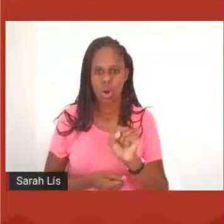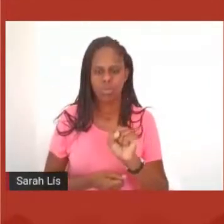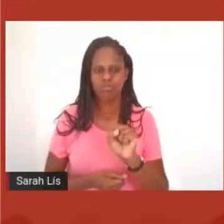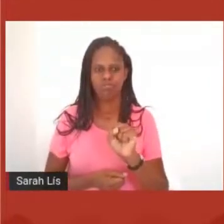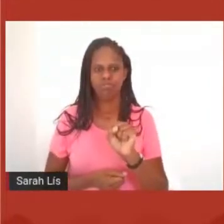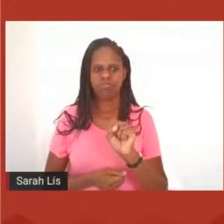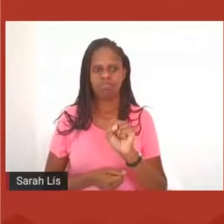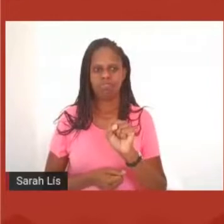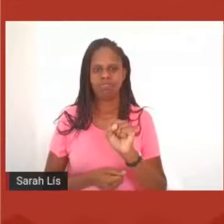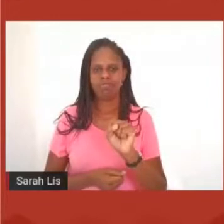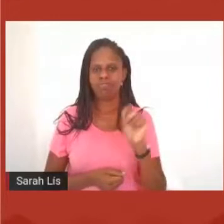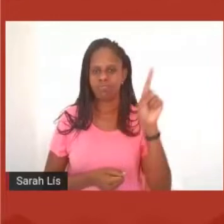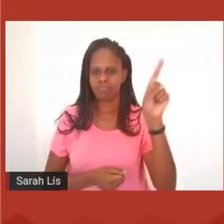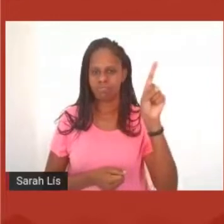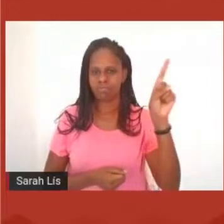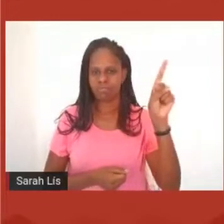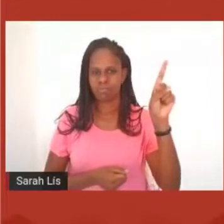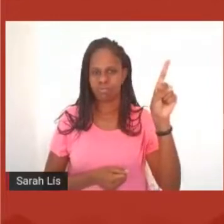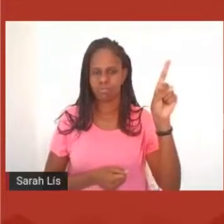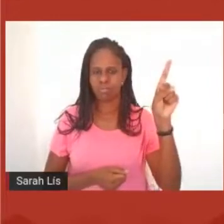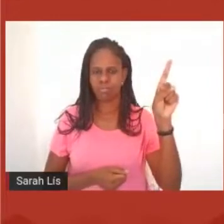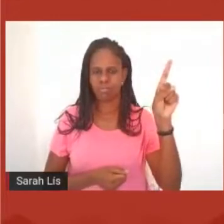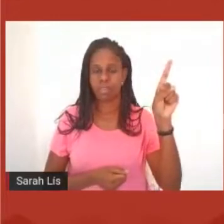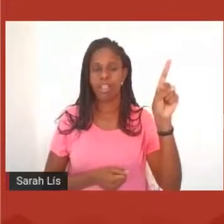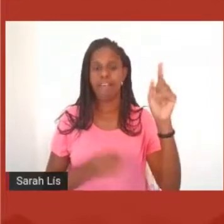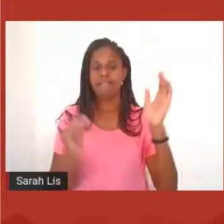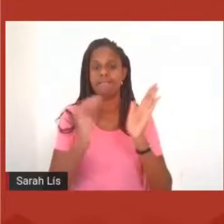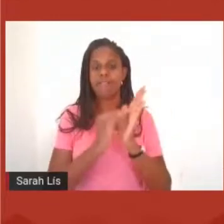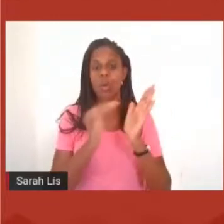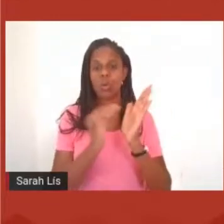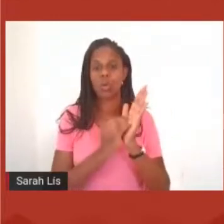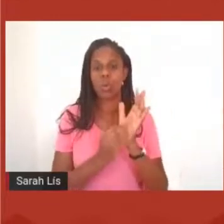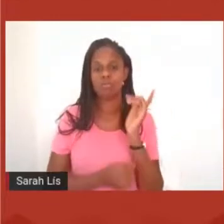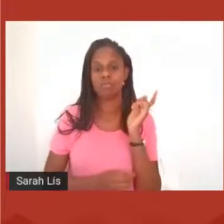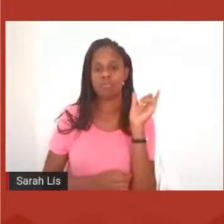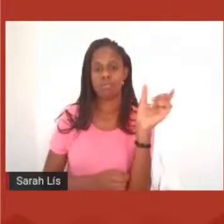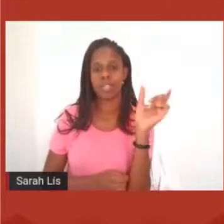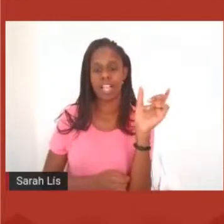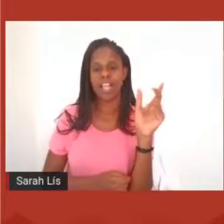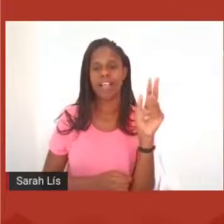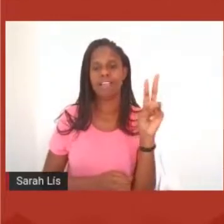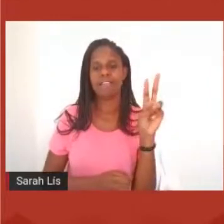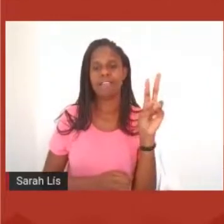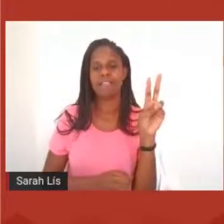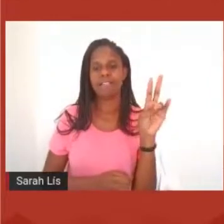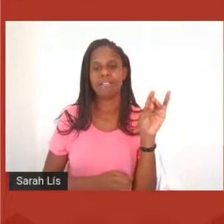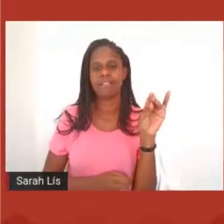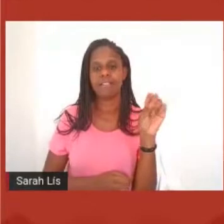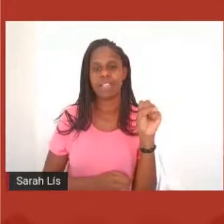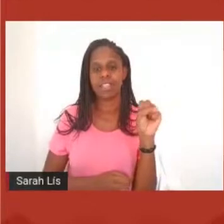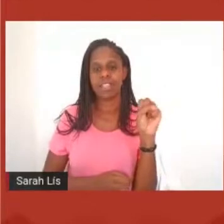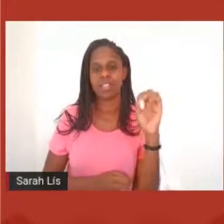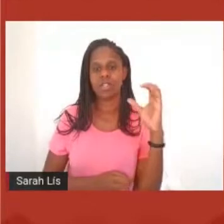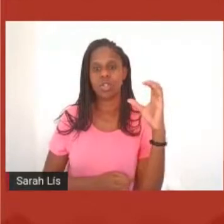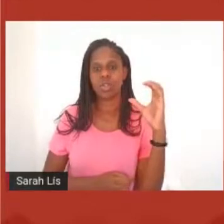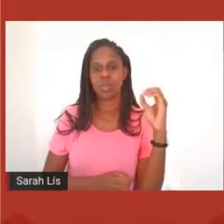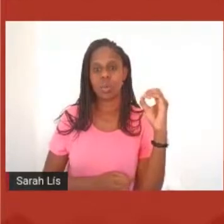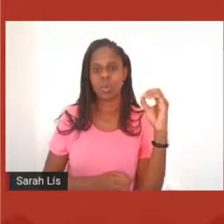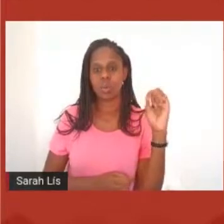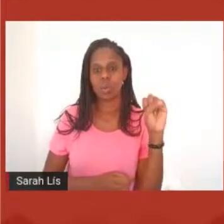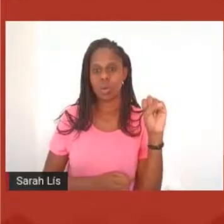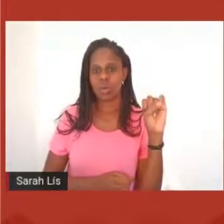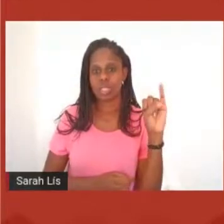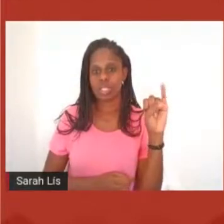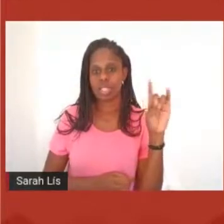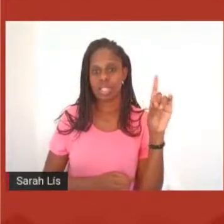Nos post-its aí faltou a palavra viscosidade. Foi falado aí, mas